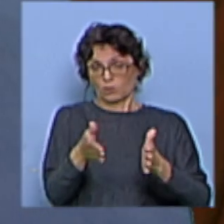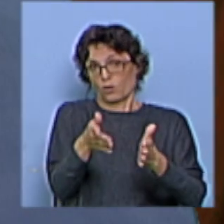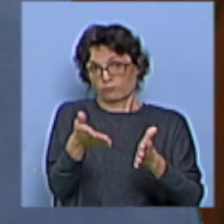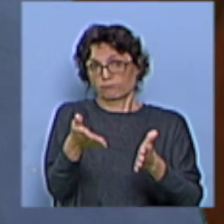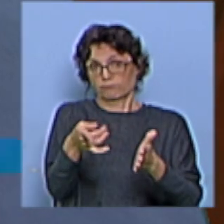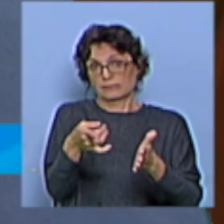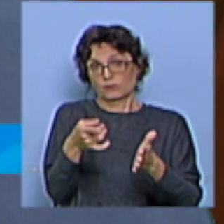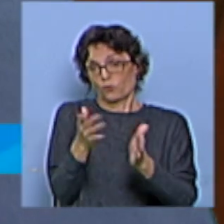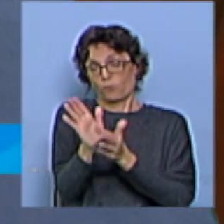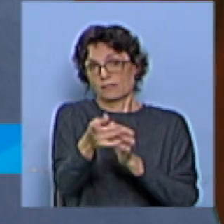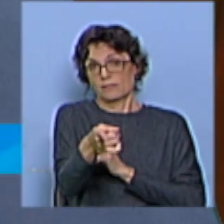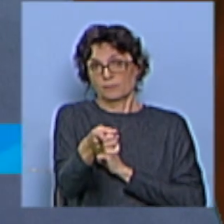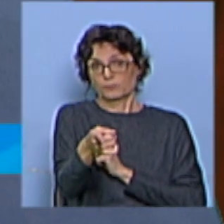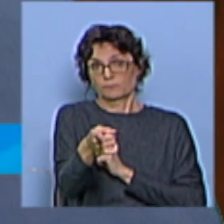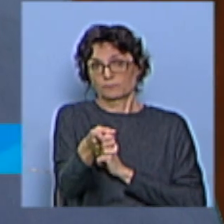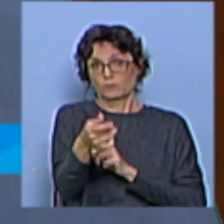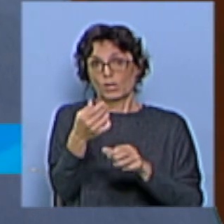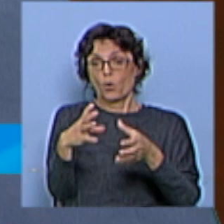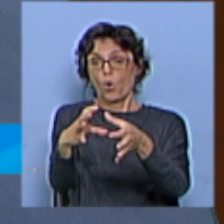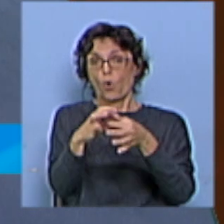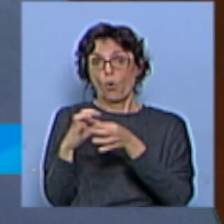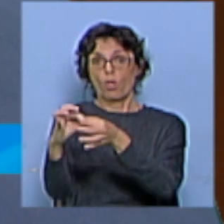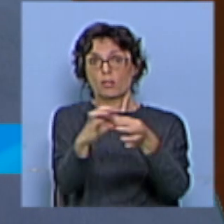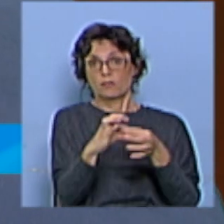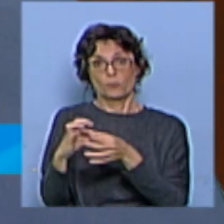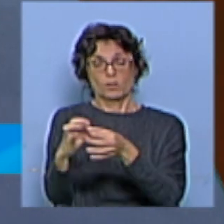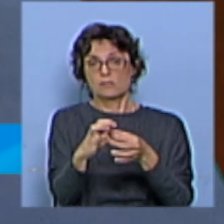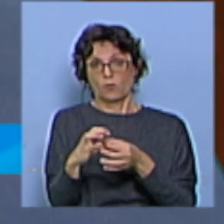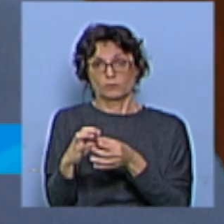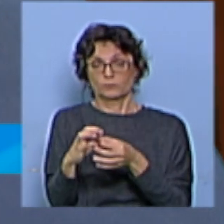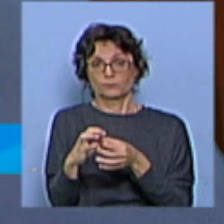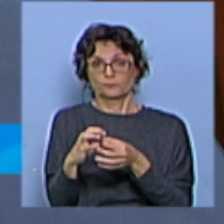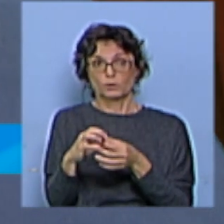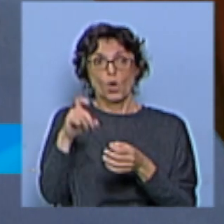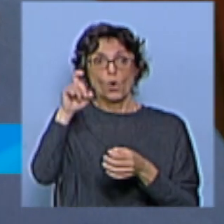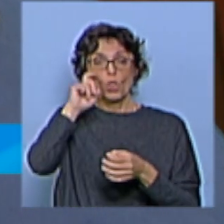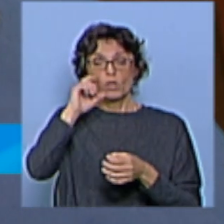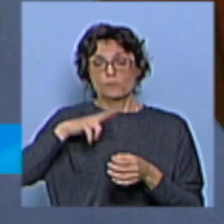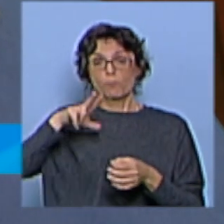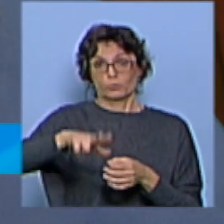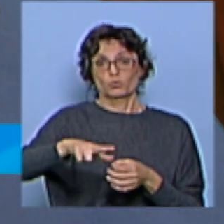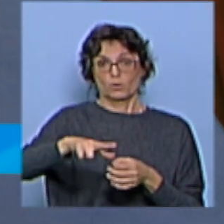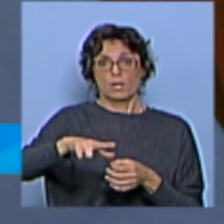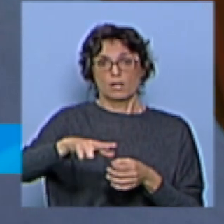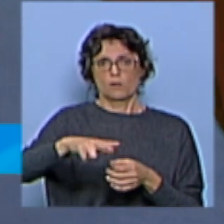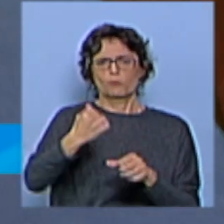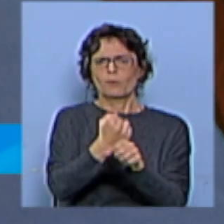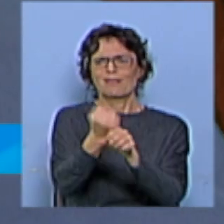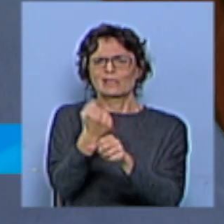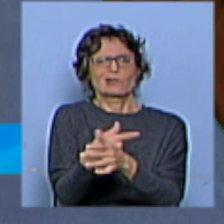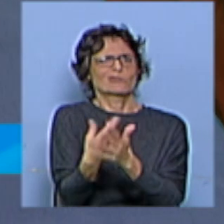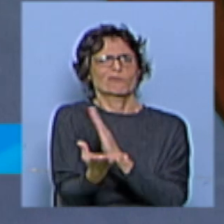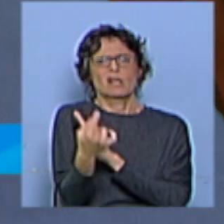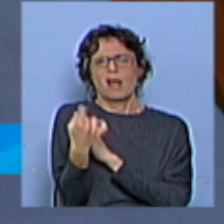Bens Culturais da Igreja tem uma estreitíssima articulação e colaboração com o Turismo de Portugal no desenvolvimento de inúmeras ações e